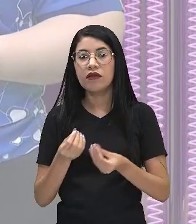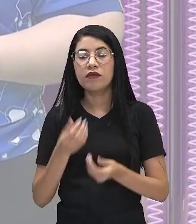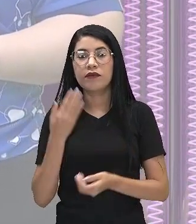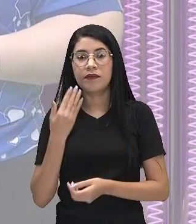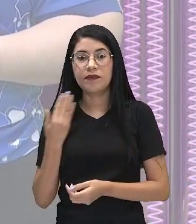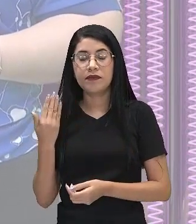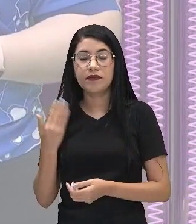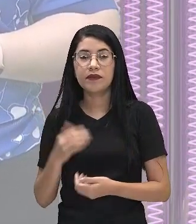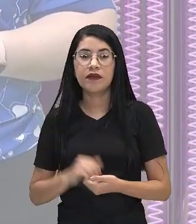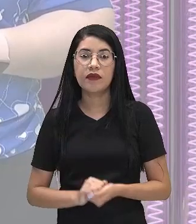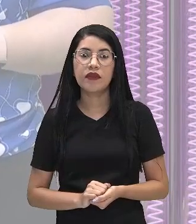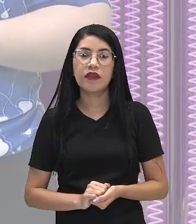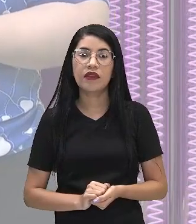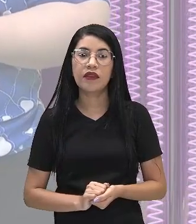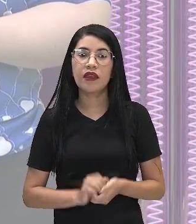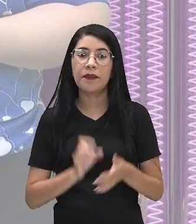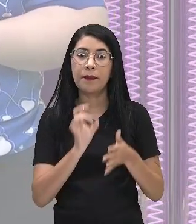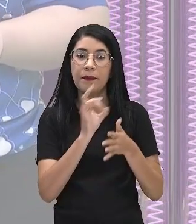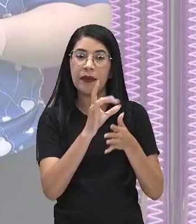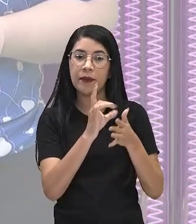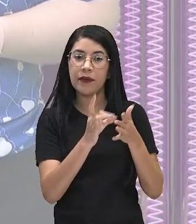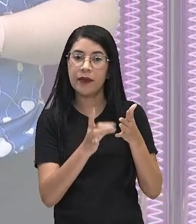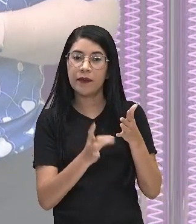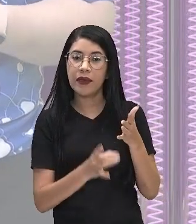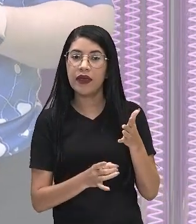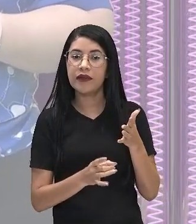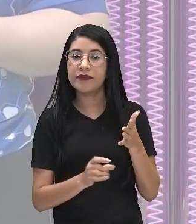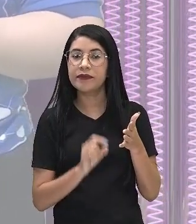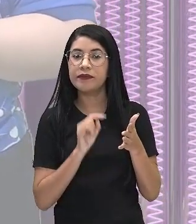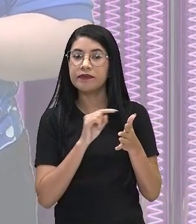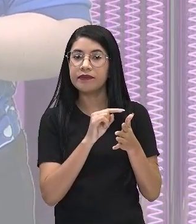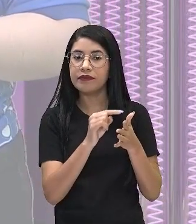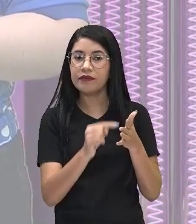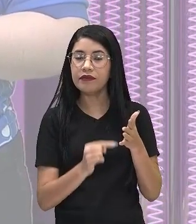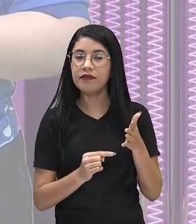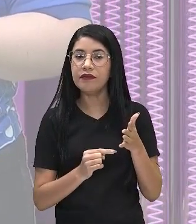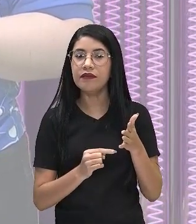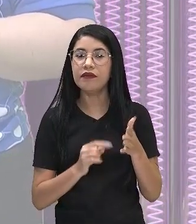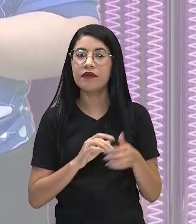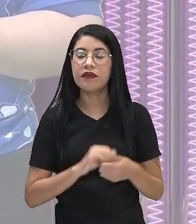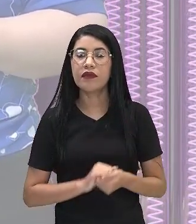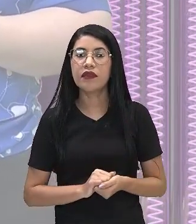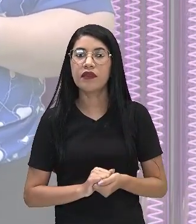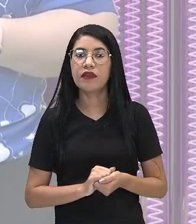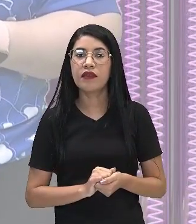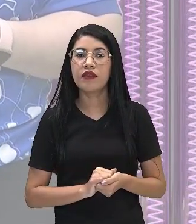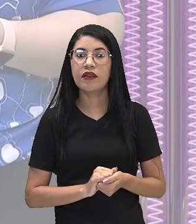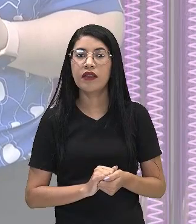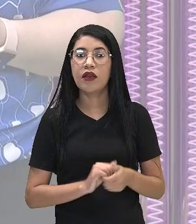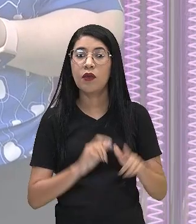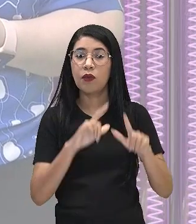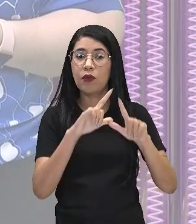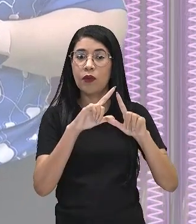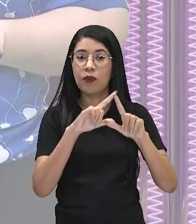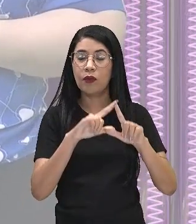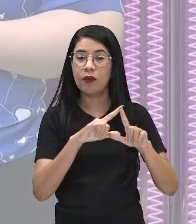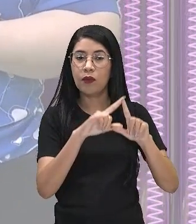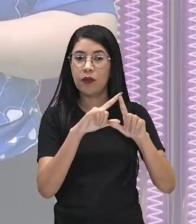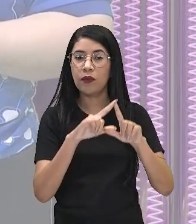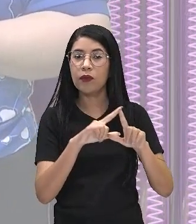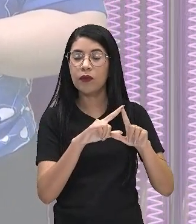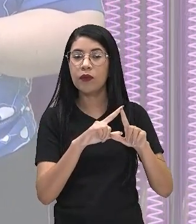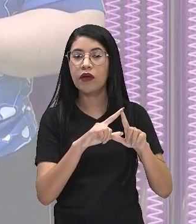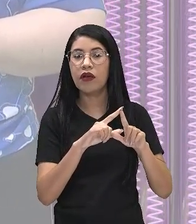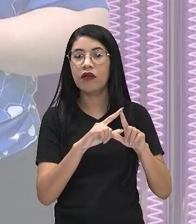Então aqui ao lado, né, vocês estão vendo, né, desde lá do começo, tem aí o prisma triangular, e